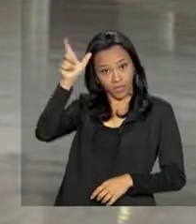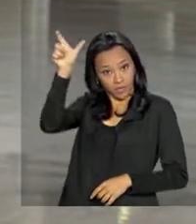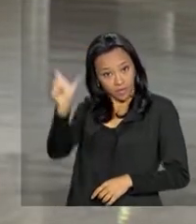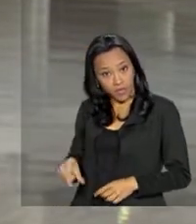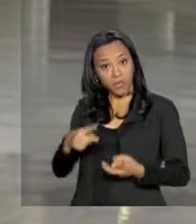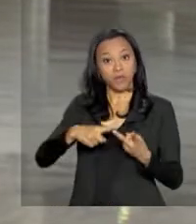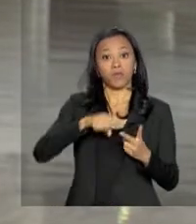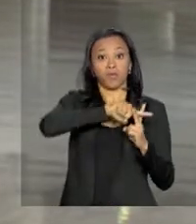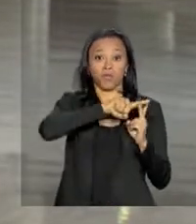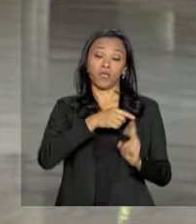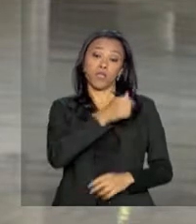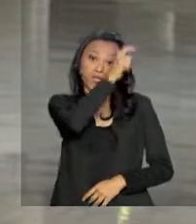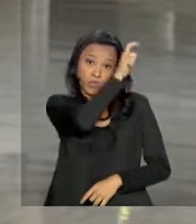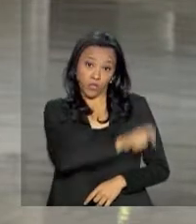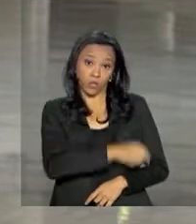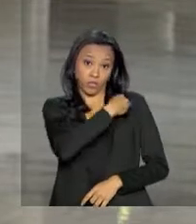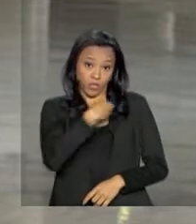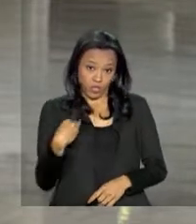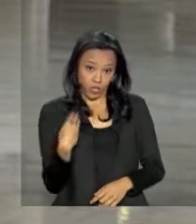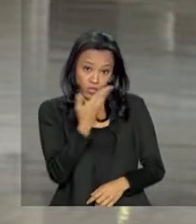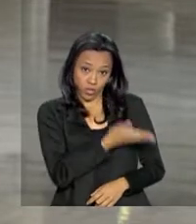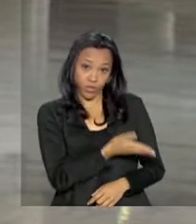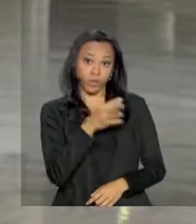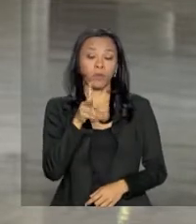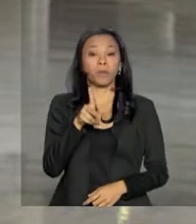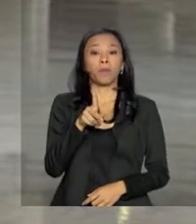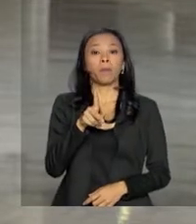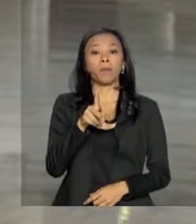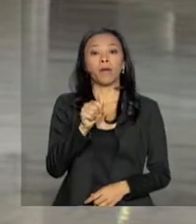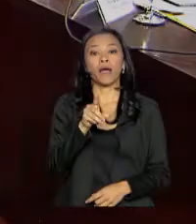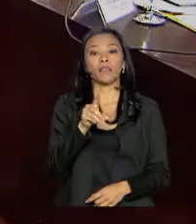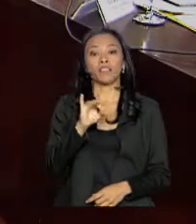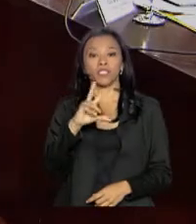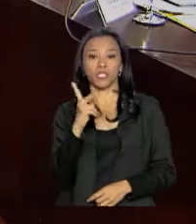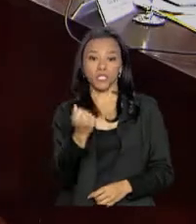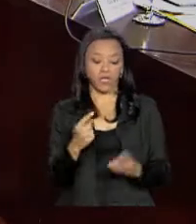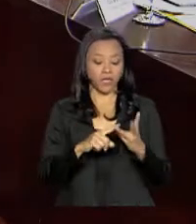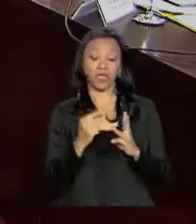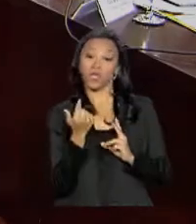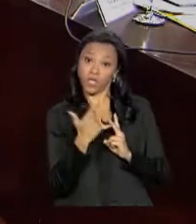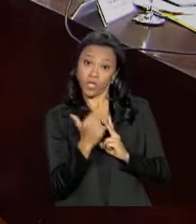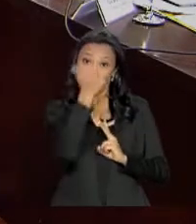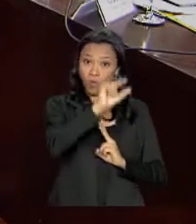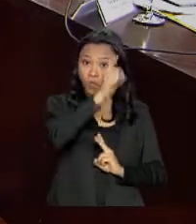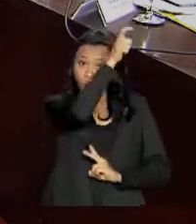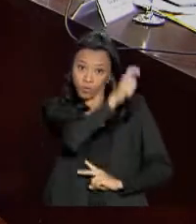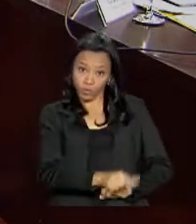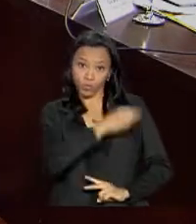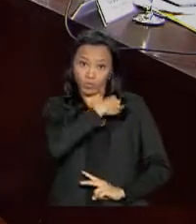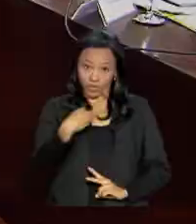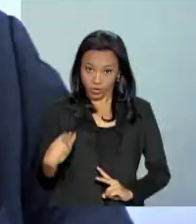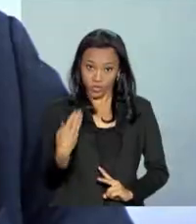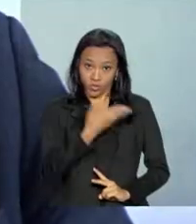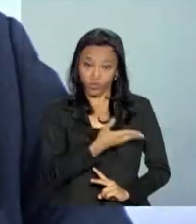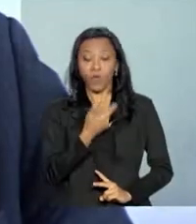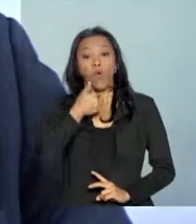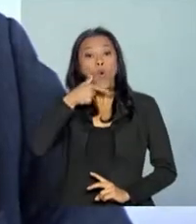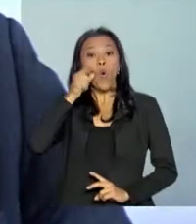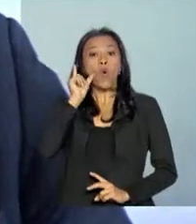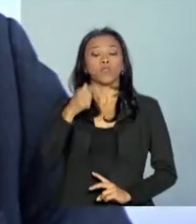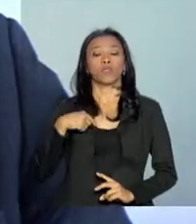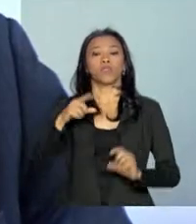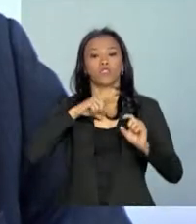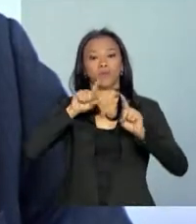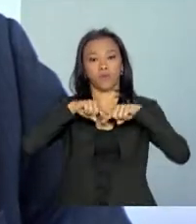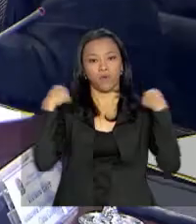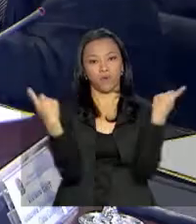eliseu padilha e do gabinete de segurança institucional da presidência da república sérgio chegou em se reuniram ontem aqui no